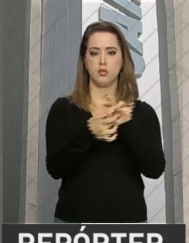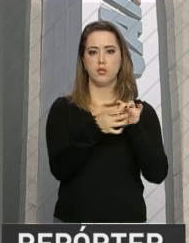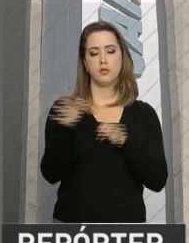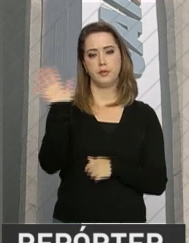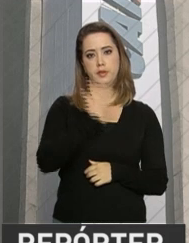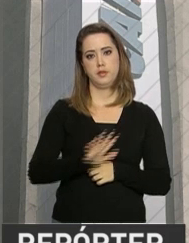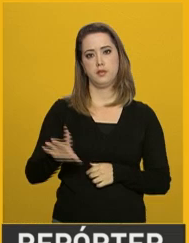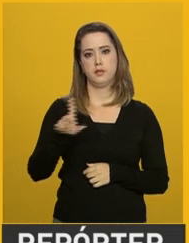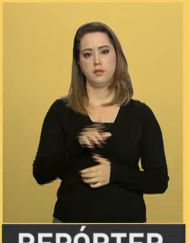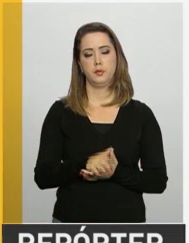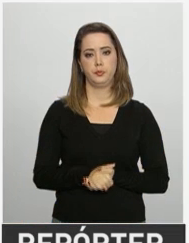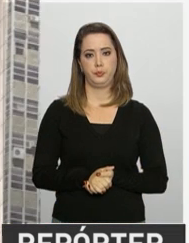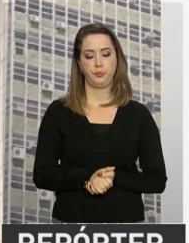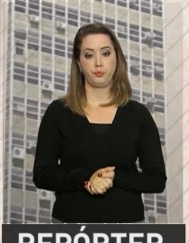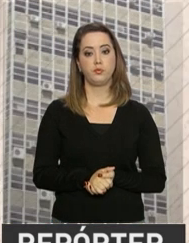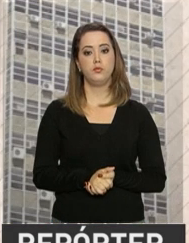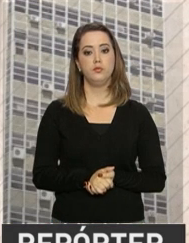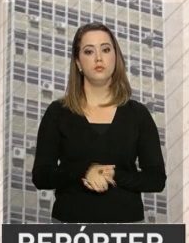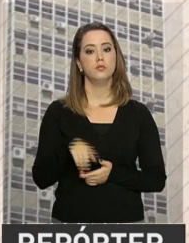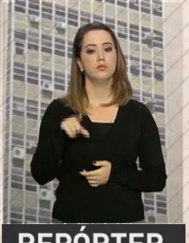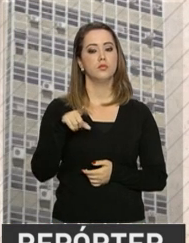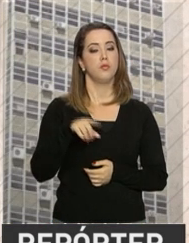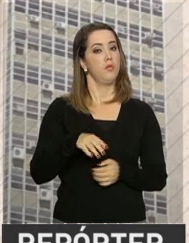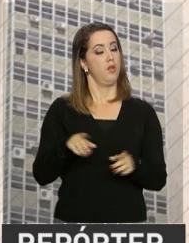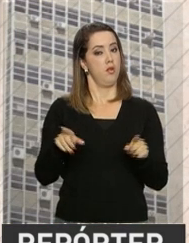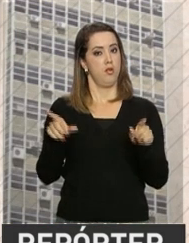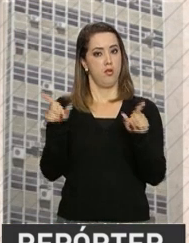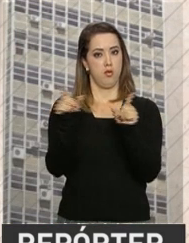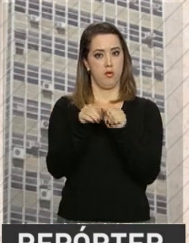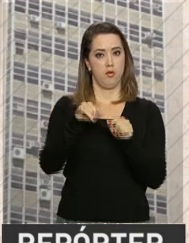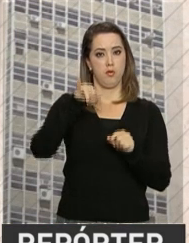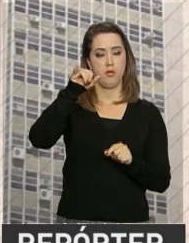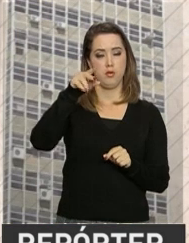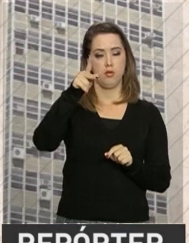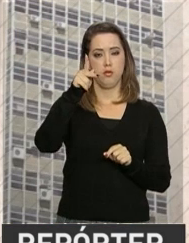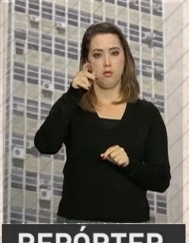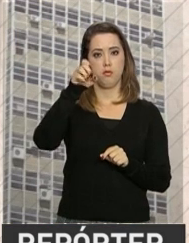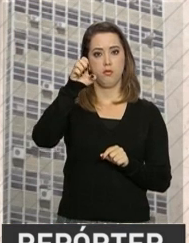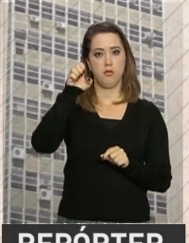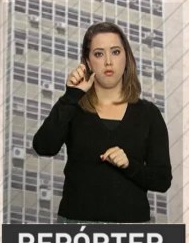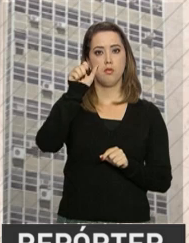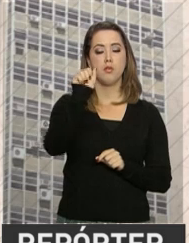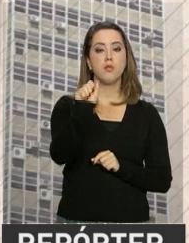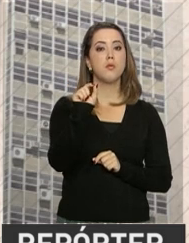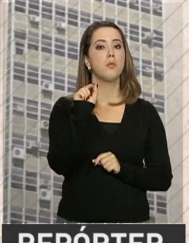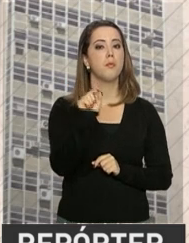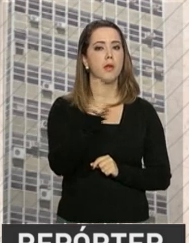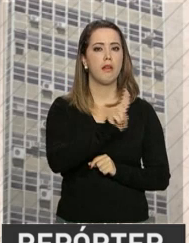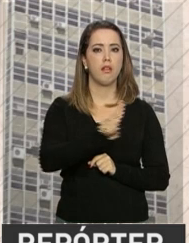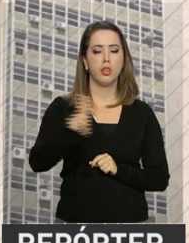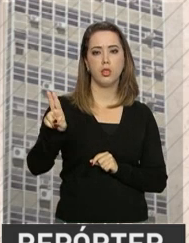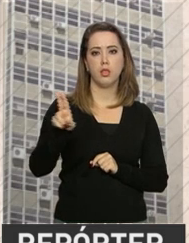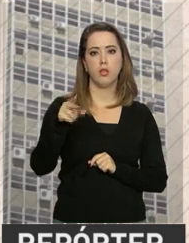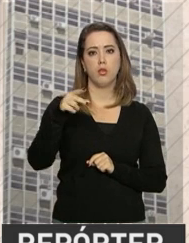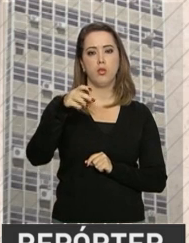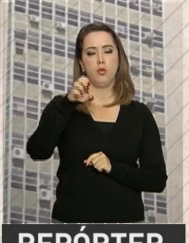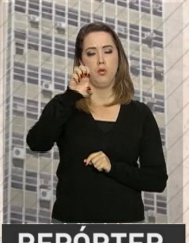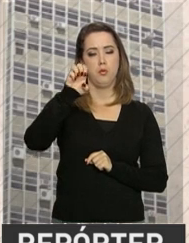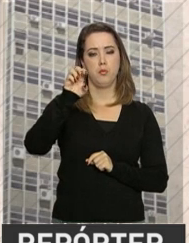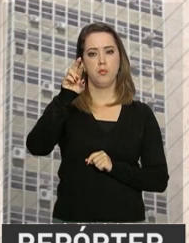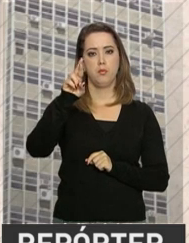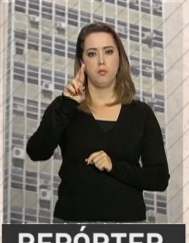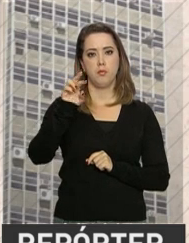Dilma Rousseff Instituto de Pesquisa Econômica aplicada o economista e administrador Ernesto